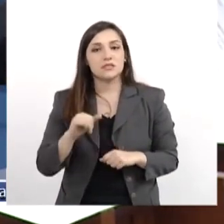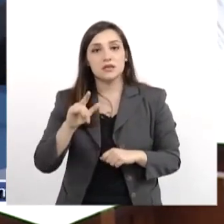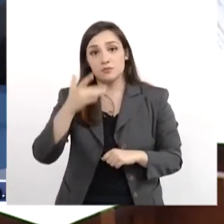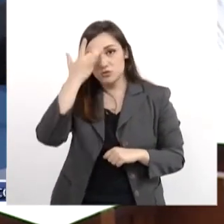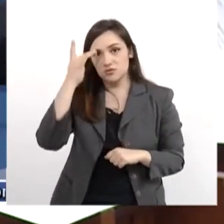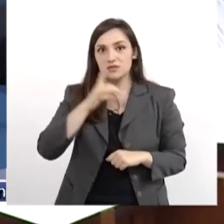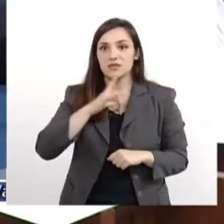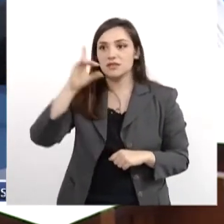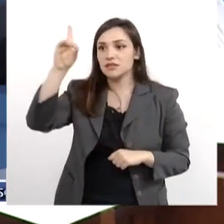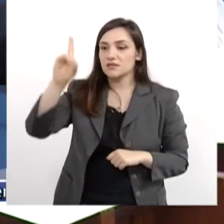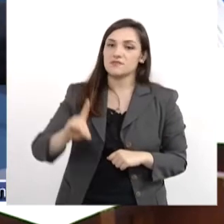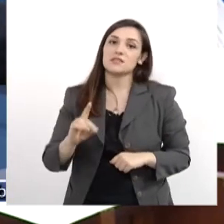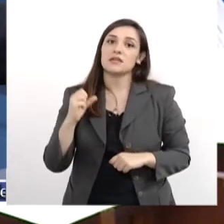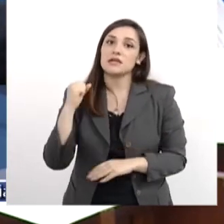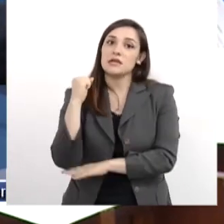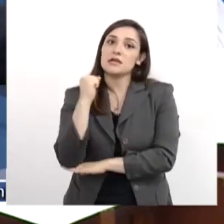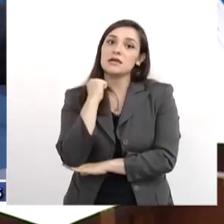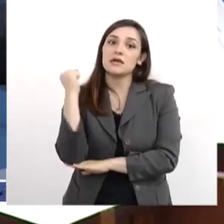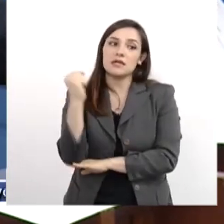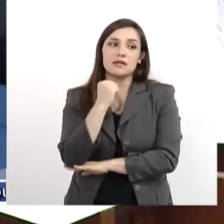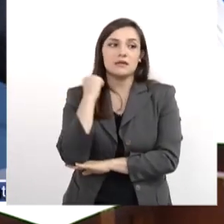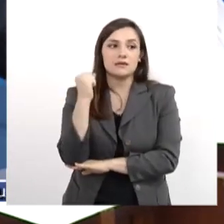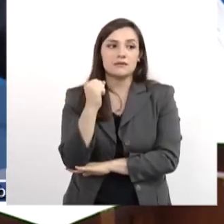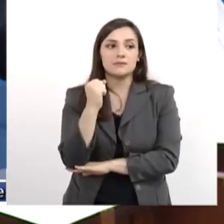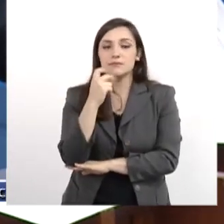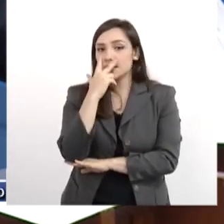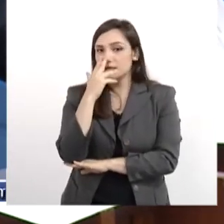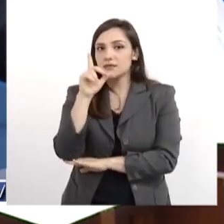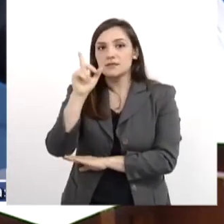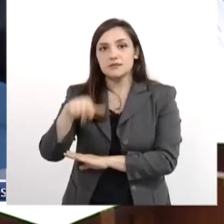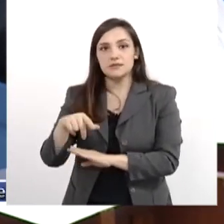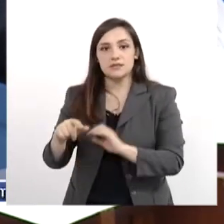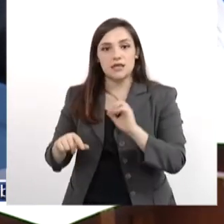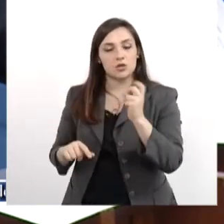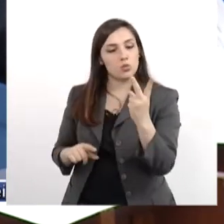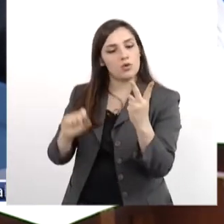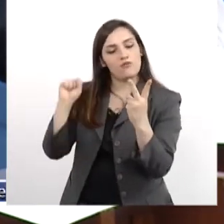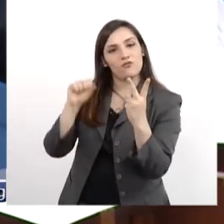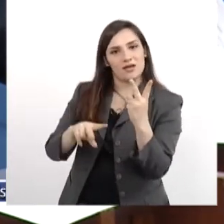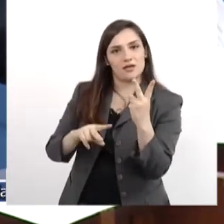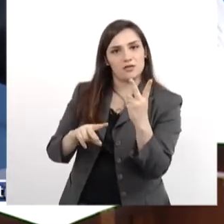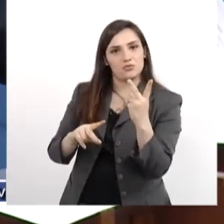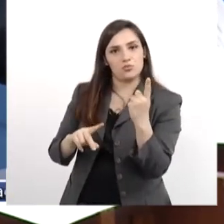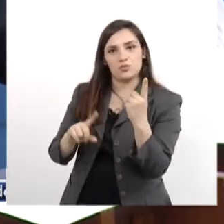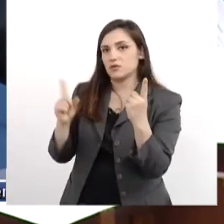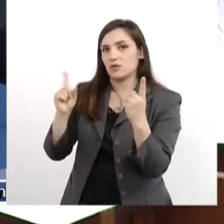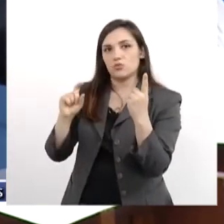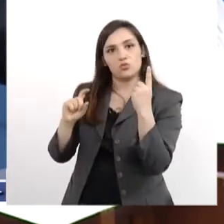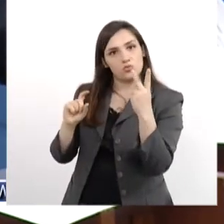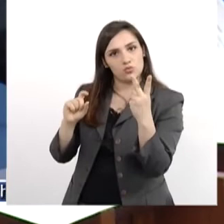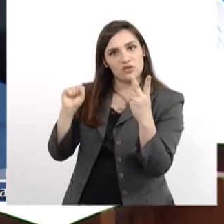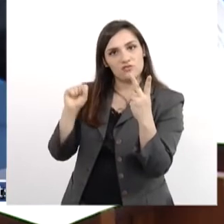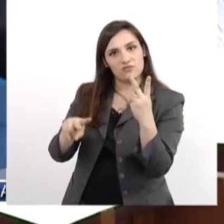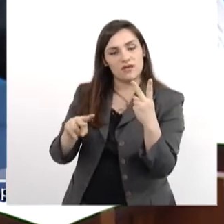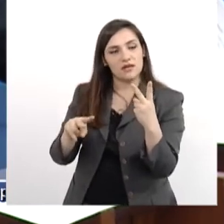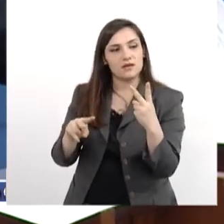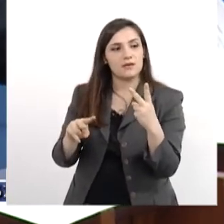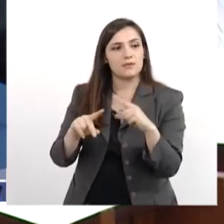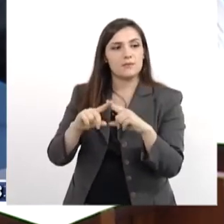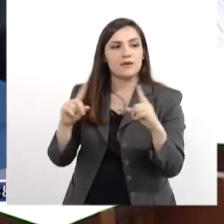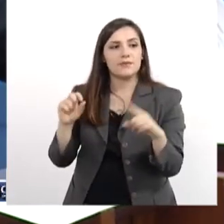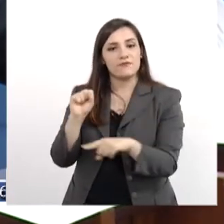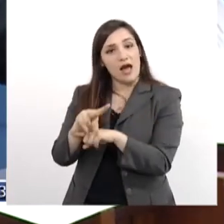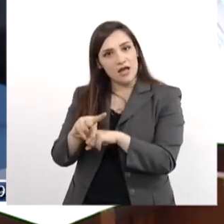grave, aquela contratação vale por duas vagas, né? Agora, resta saber quem